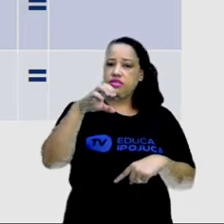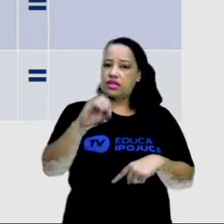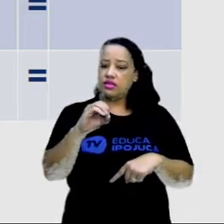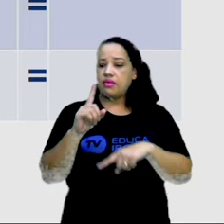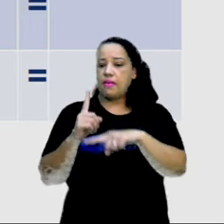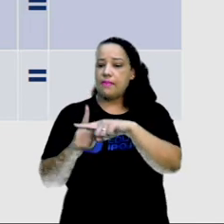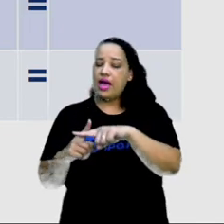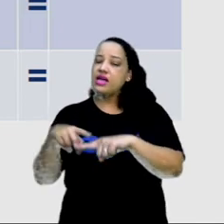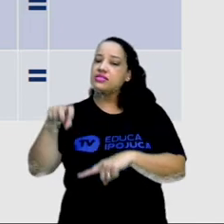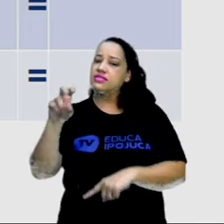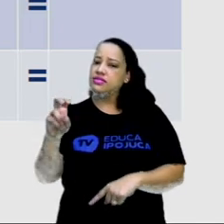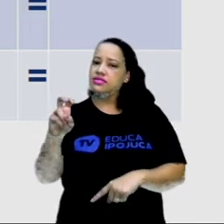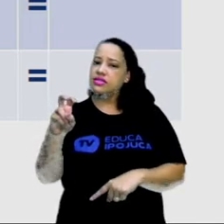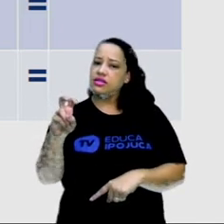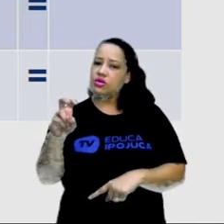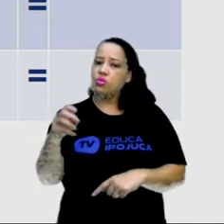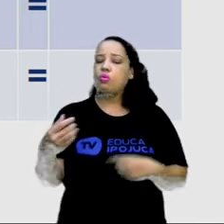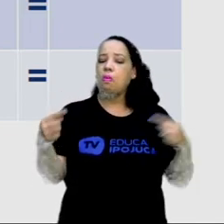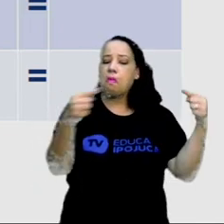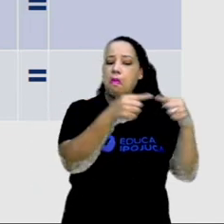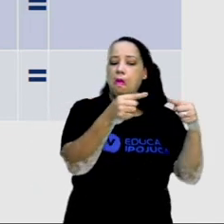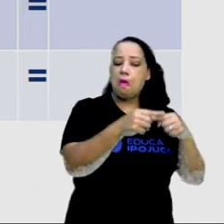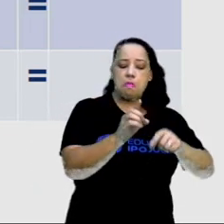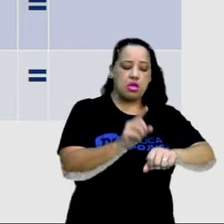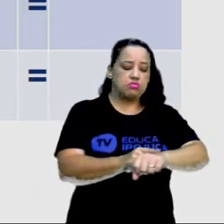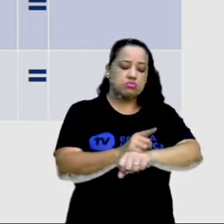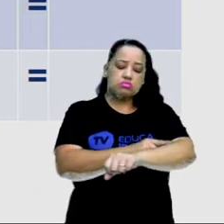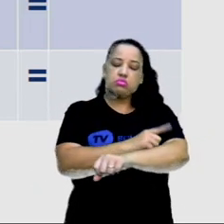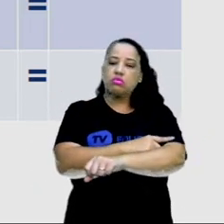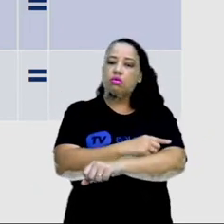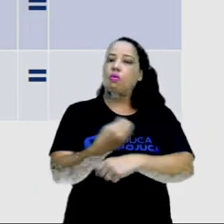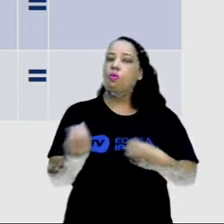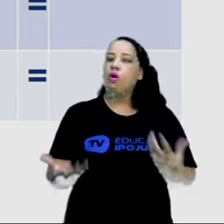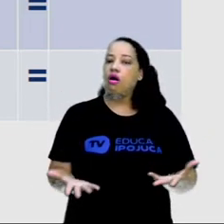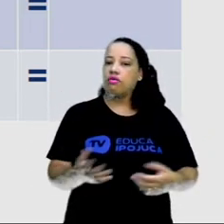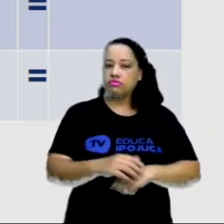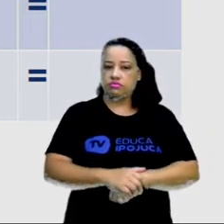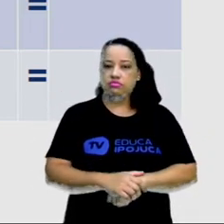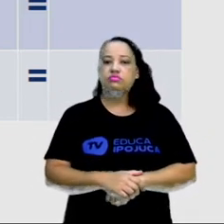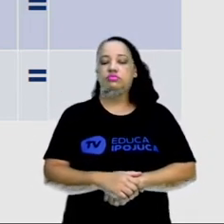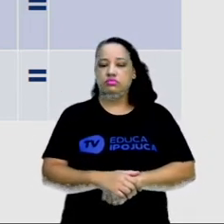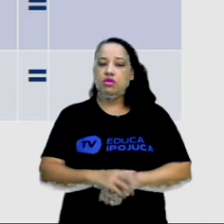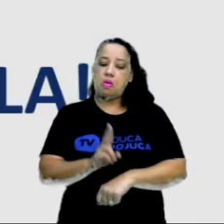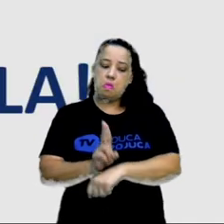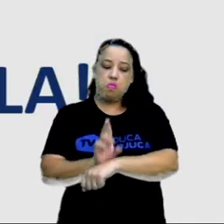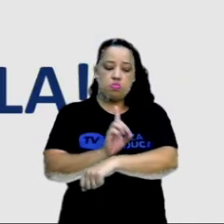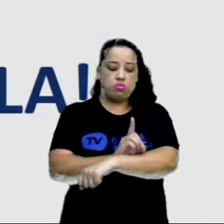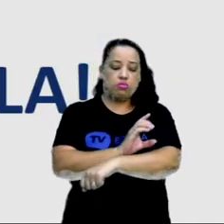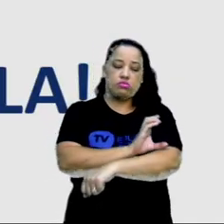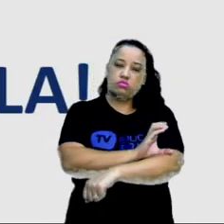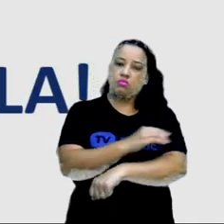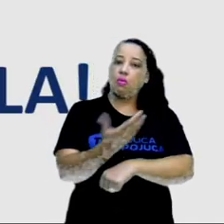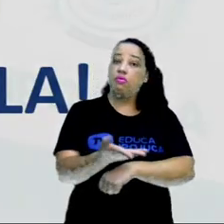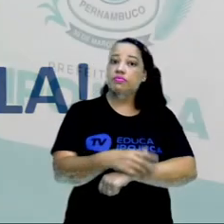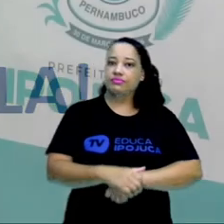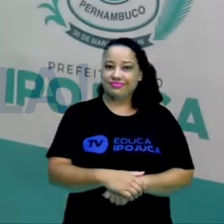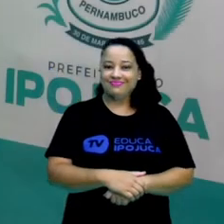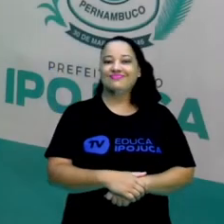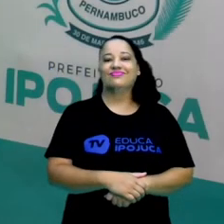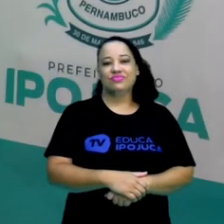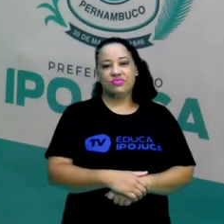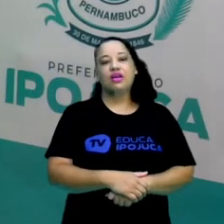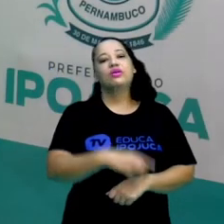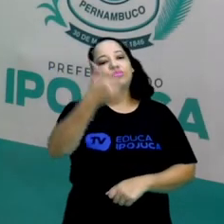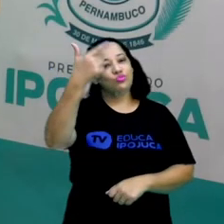qual categoria numérica? 50 mais 6 é igual a que categoria numérica? Mais uma